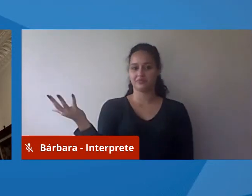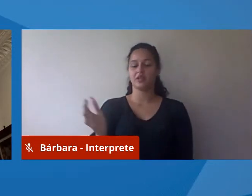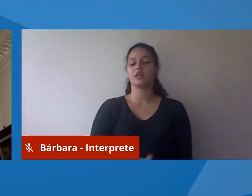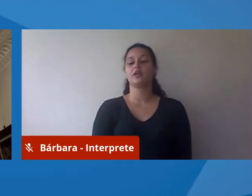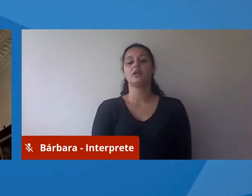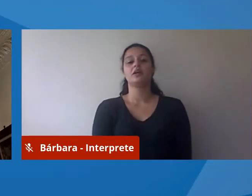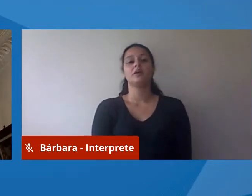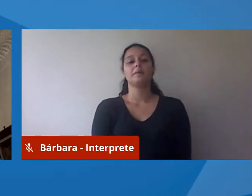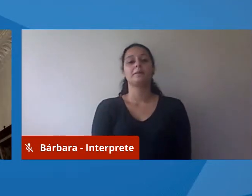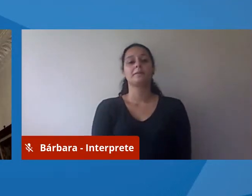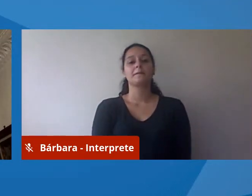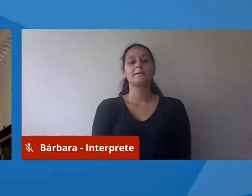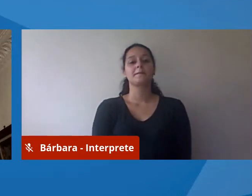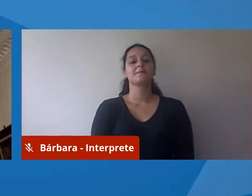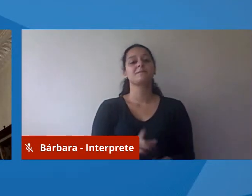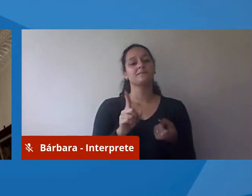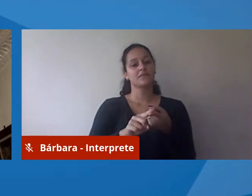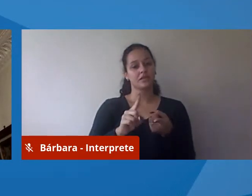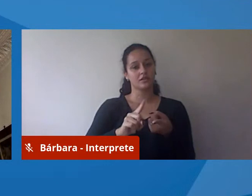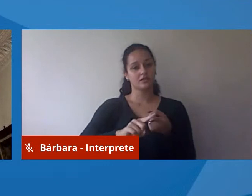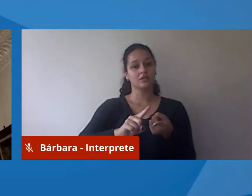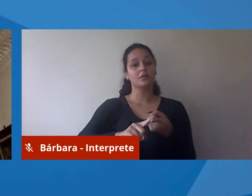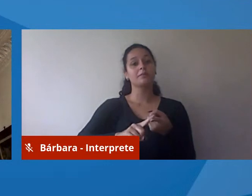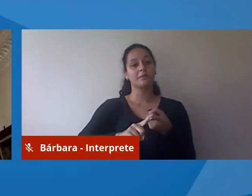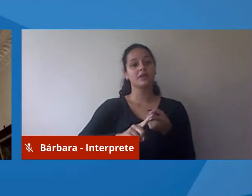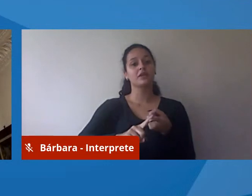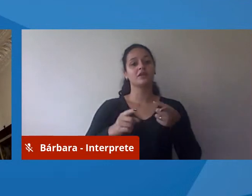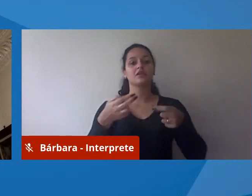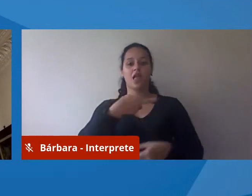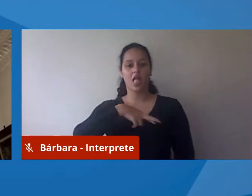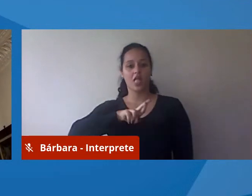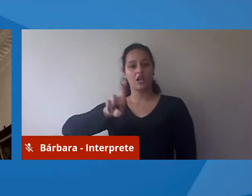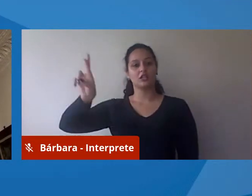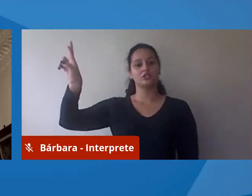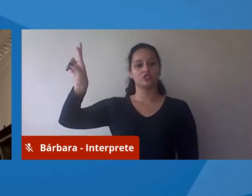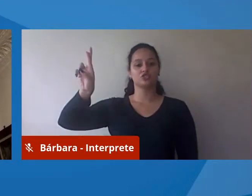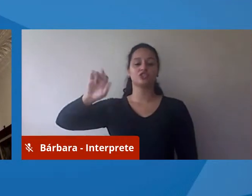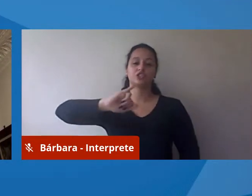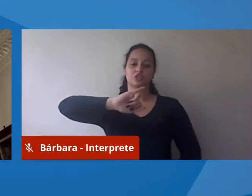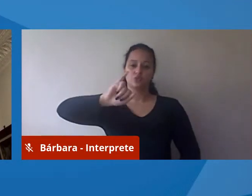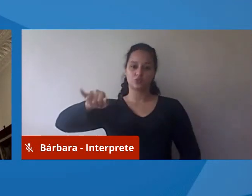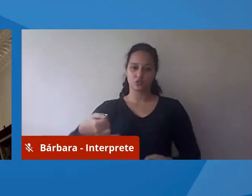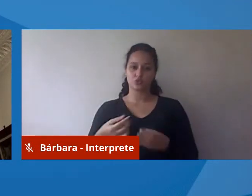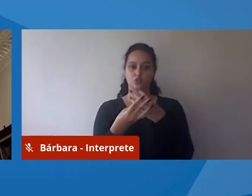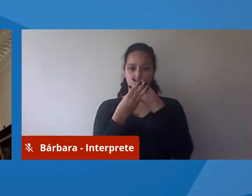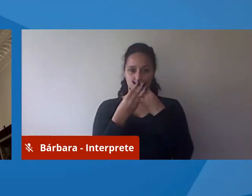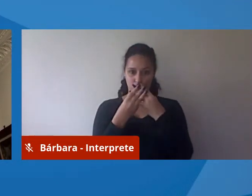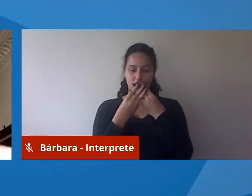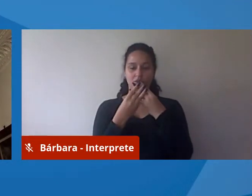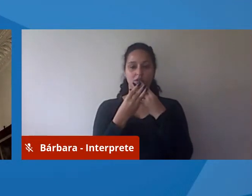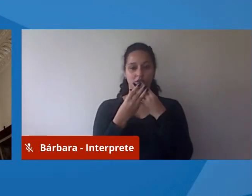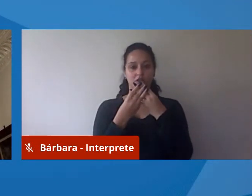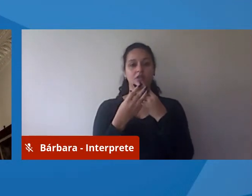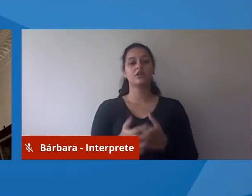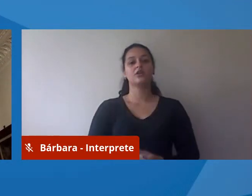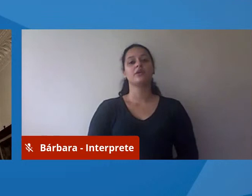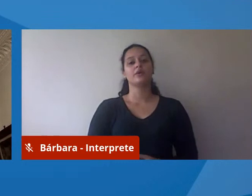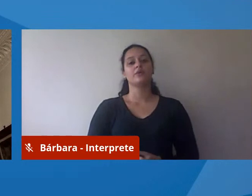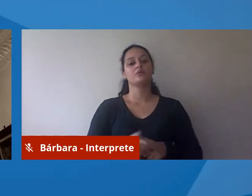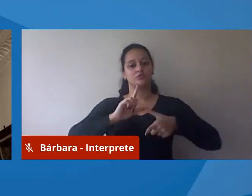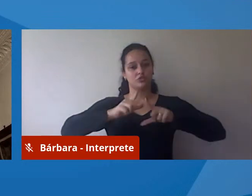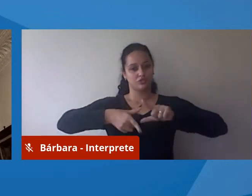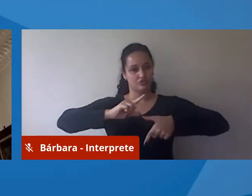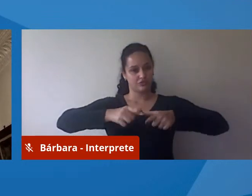fundamentalismo judeu, né, religioso nacionalista em Israel, e a forma